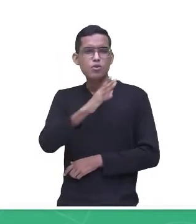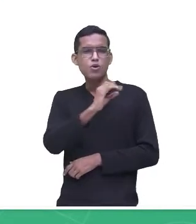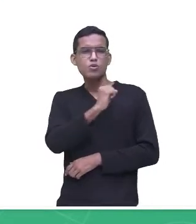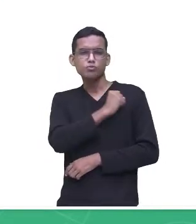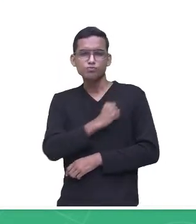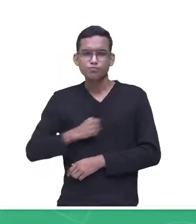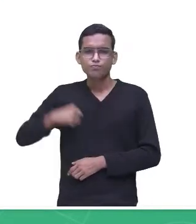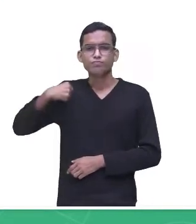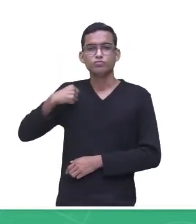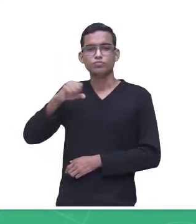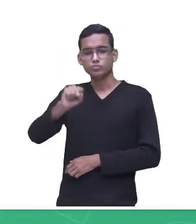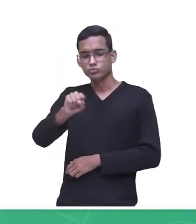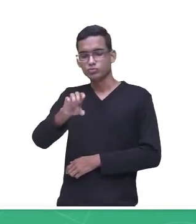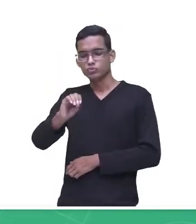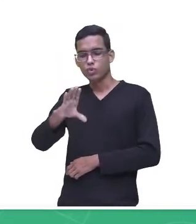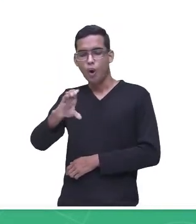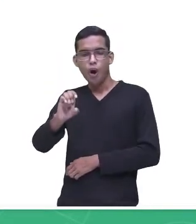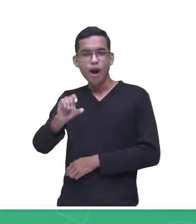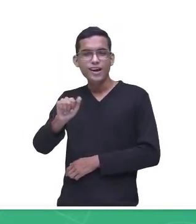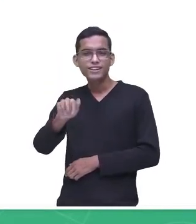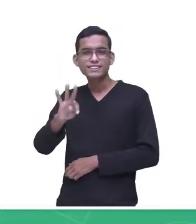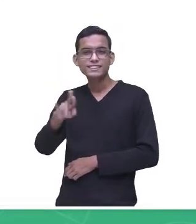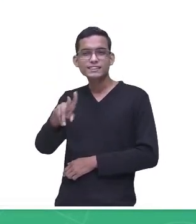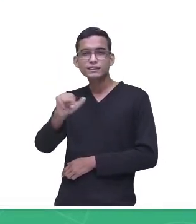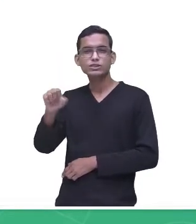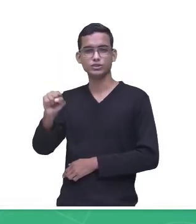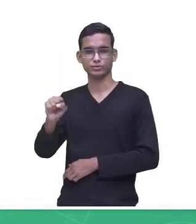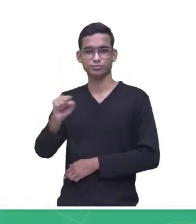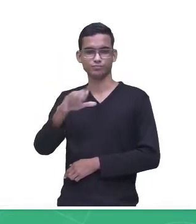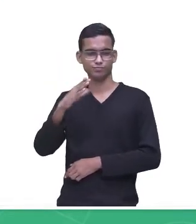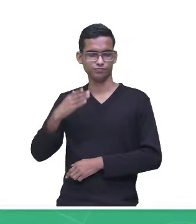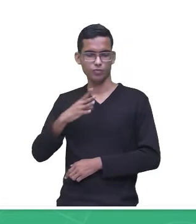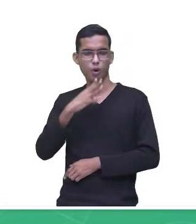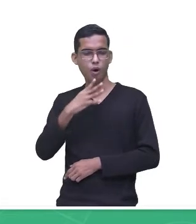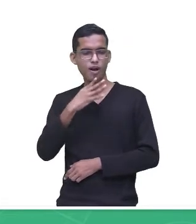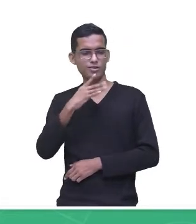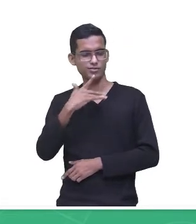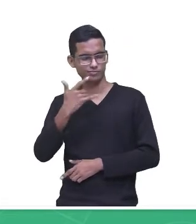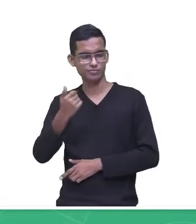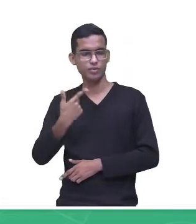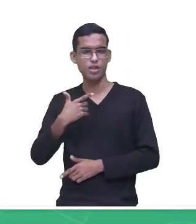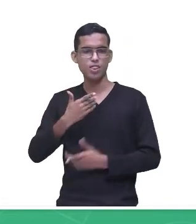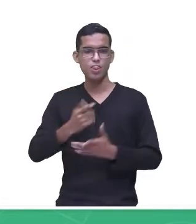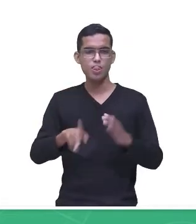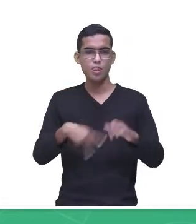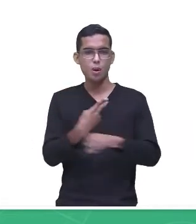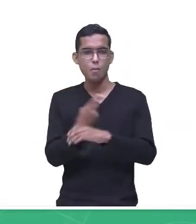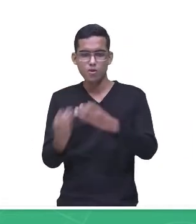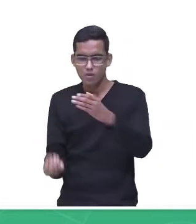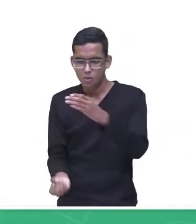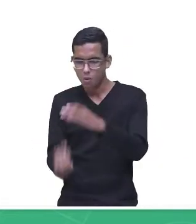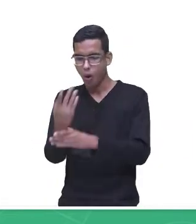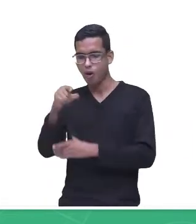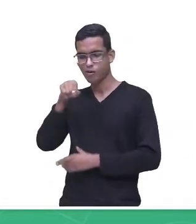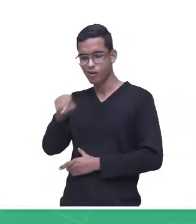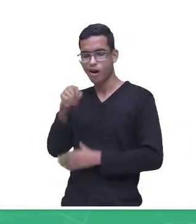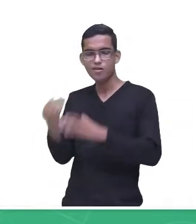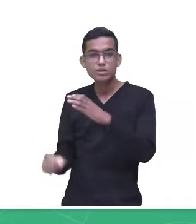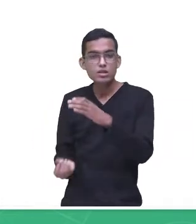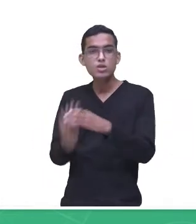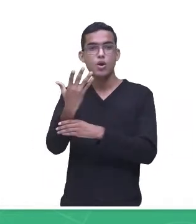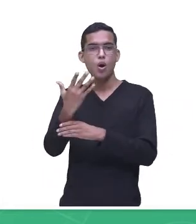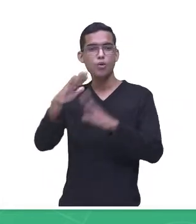Platão acabou fundando mais tarde uma academia. Olha só, ele fundou uma academia que é considerada a